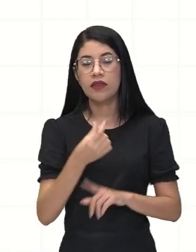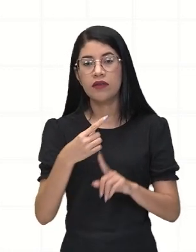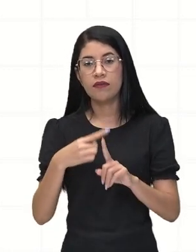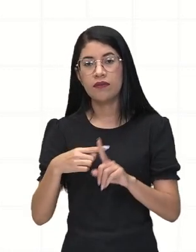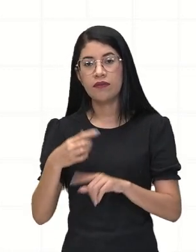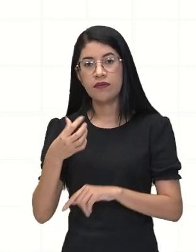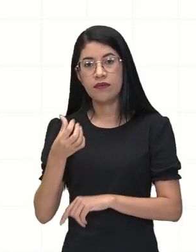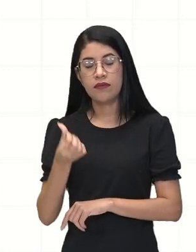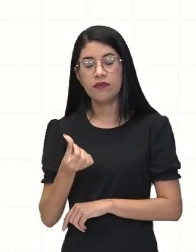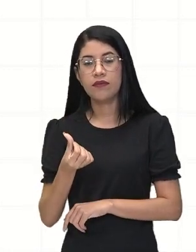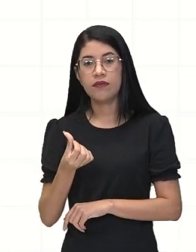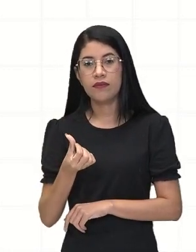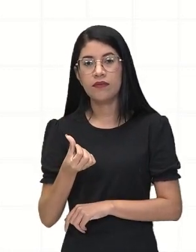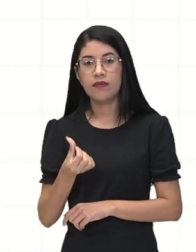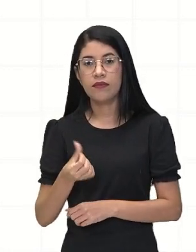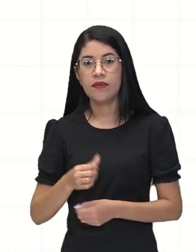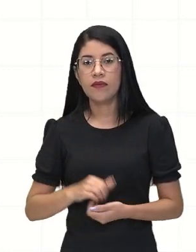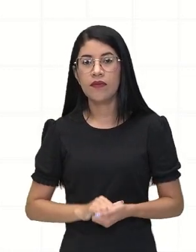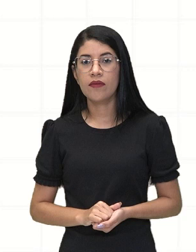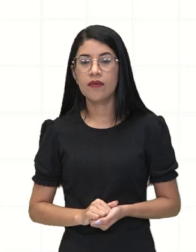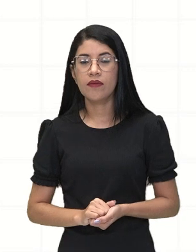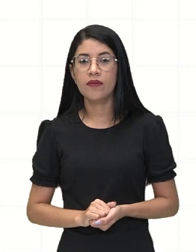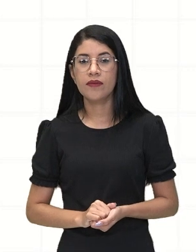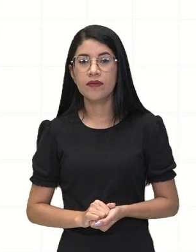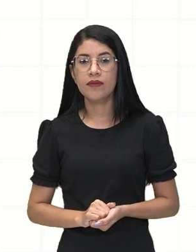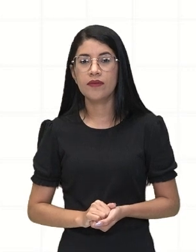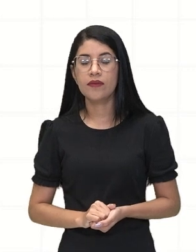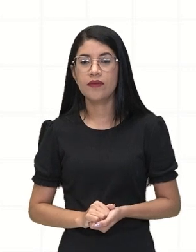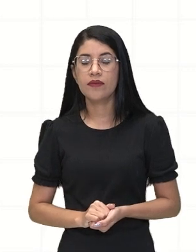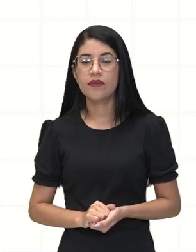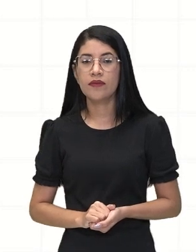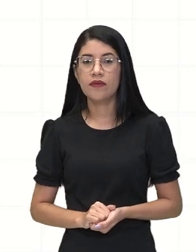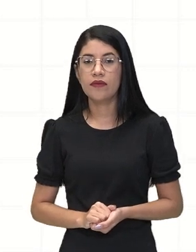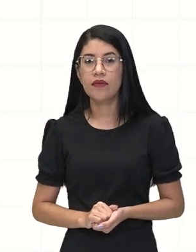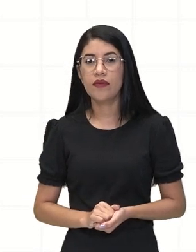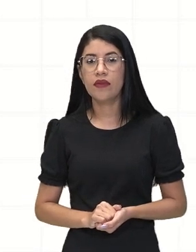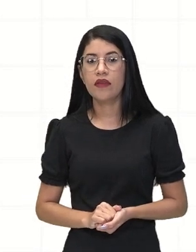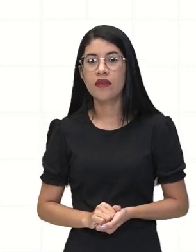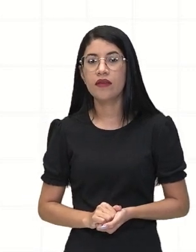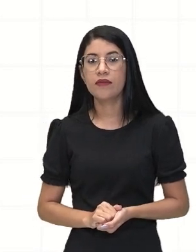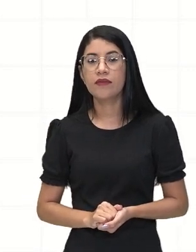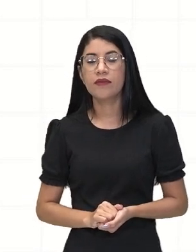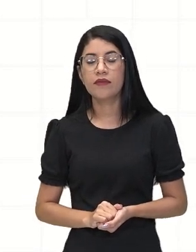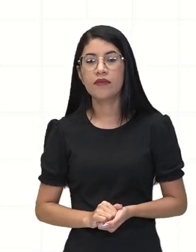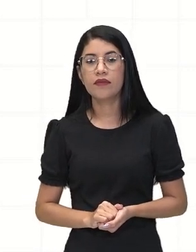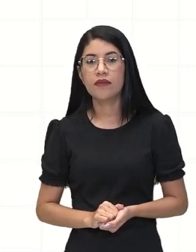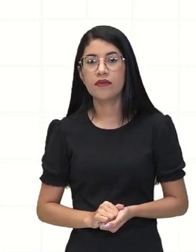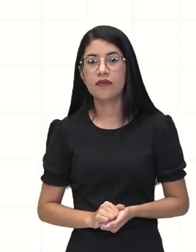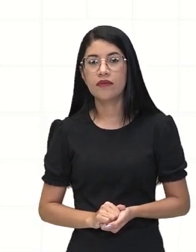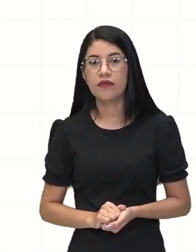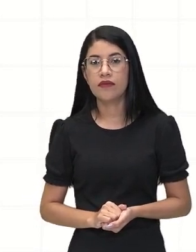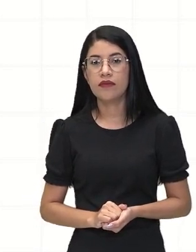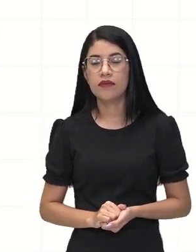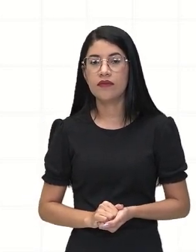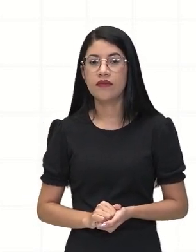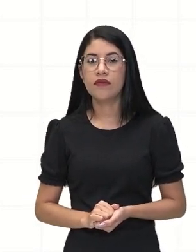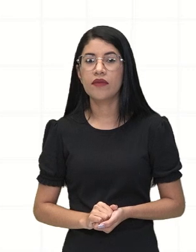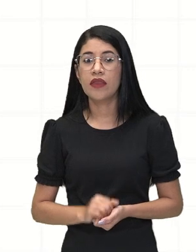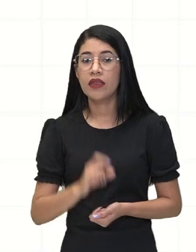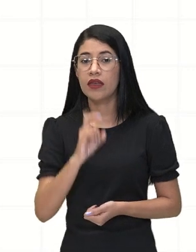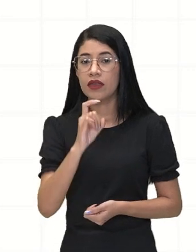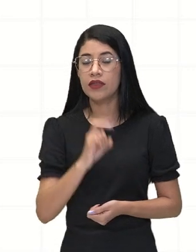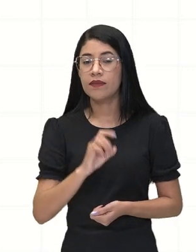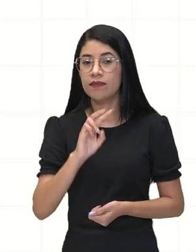vezes 6. Tudo bem? Então, 6 ao quadrado é 6 vezes 6, que é o 36. E x ao